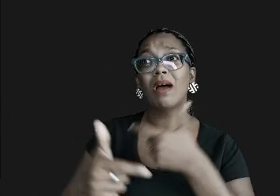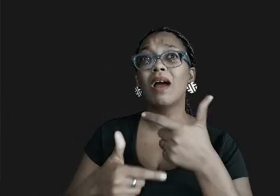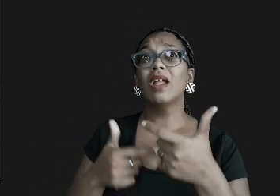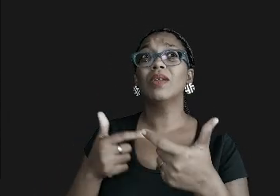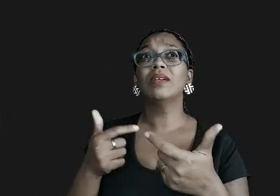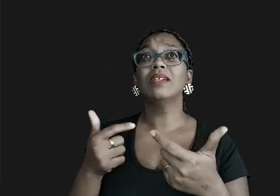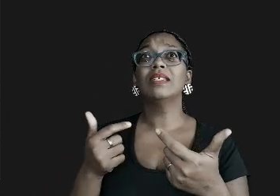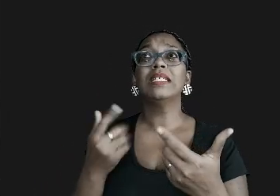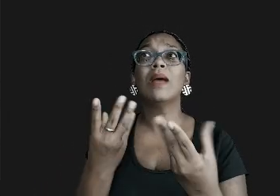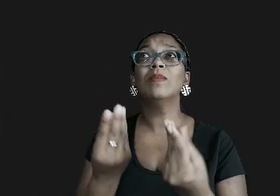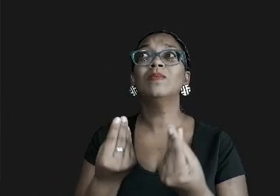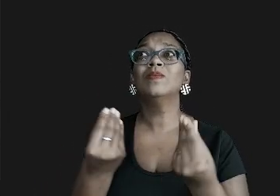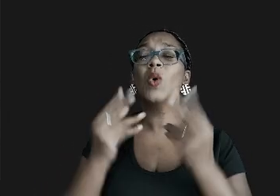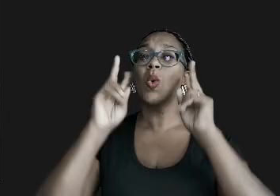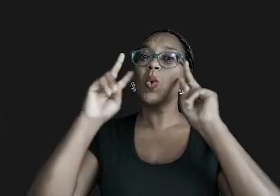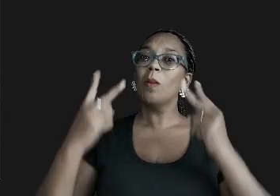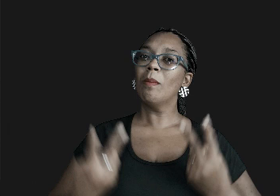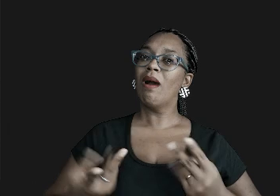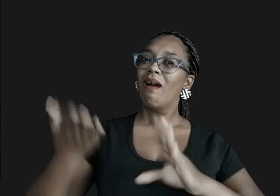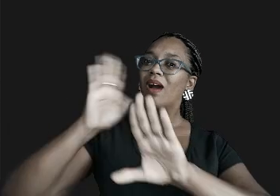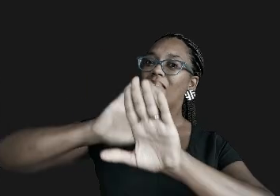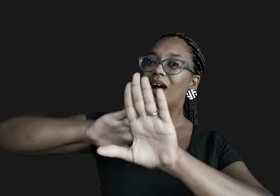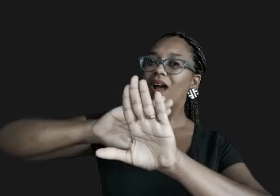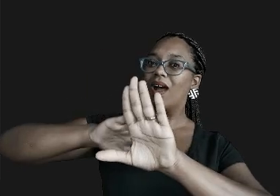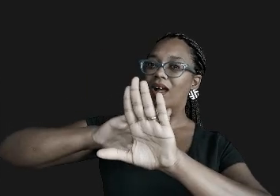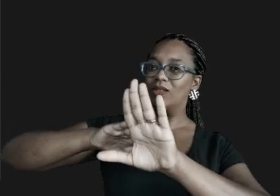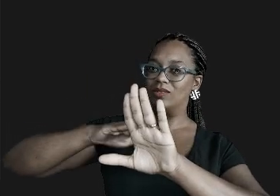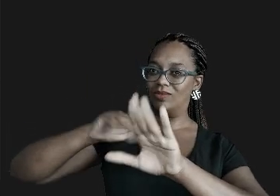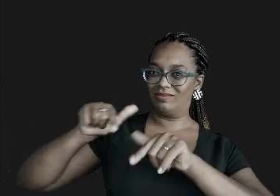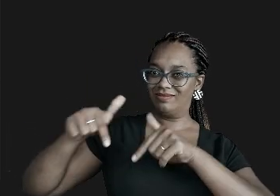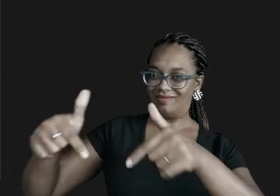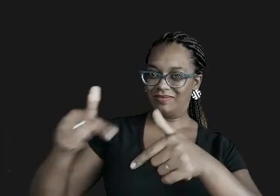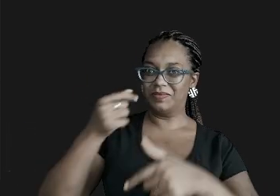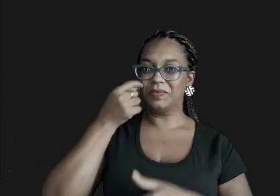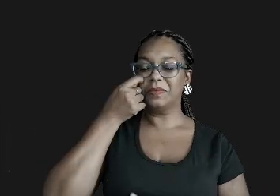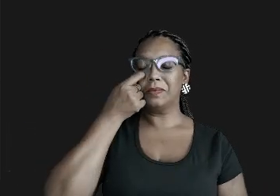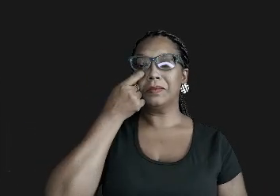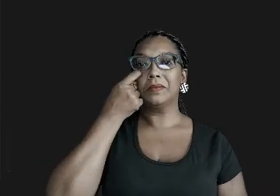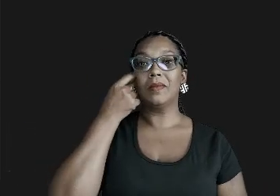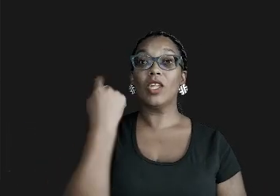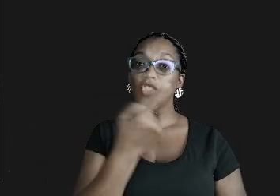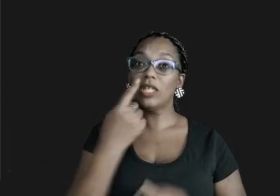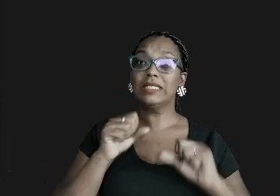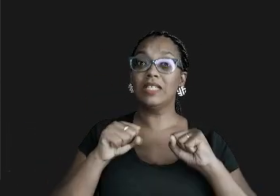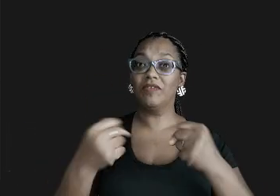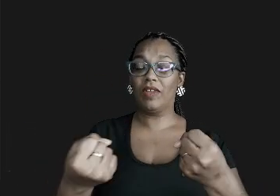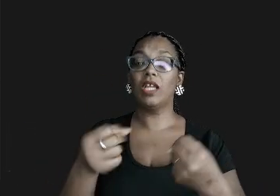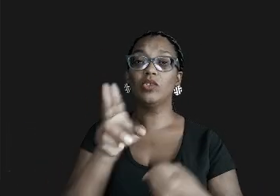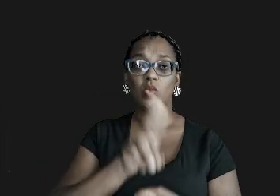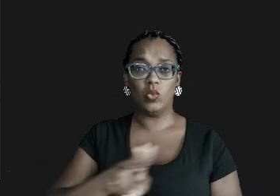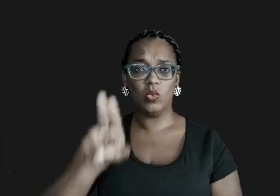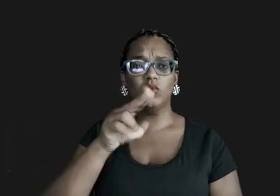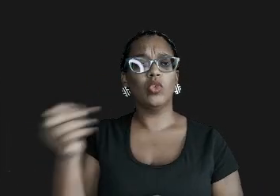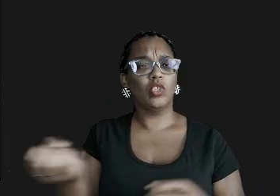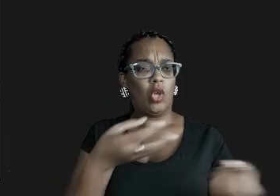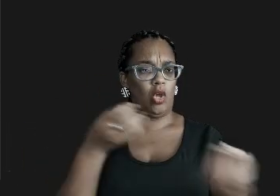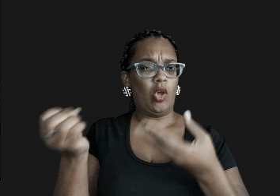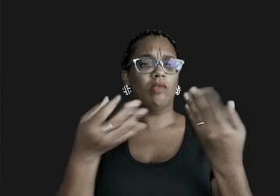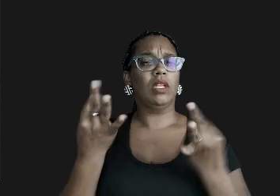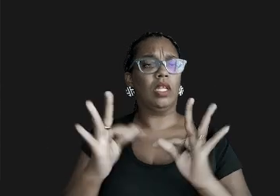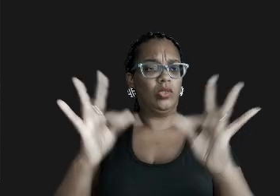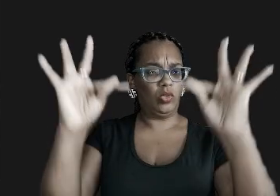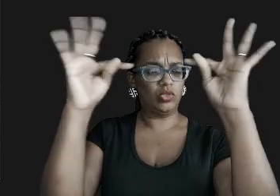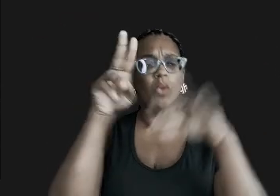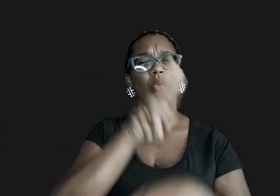é muito humano por trás da cadeira né então assim a gente defende do uso de novas tecnologias